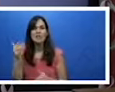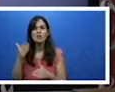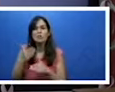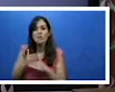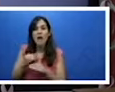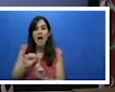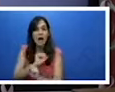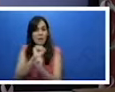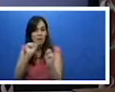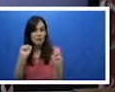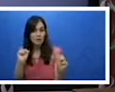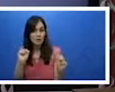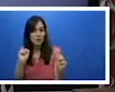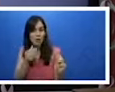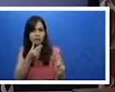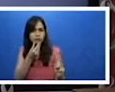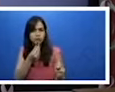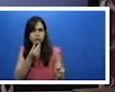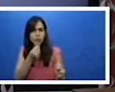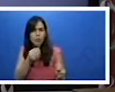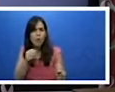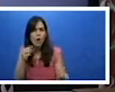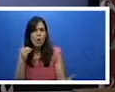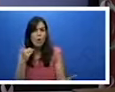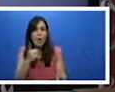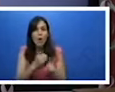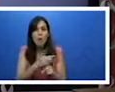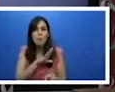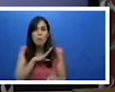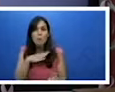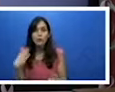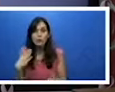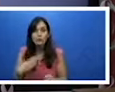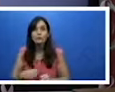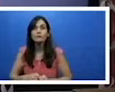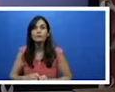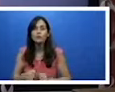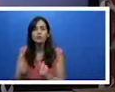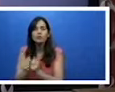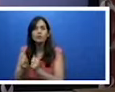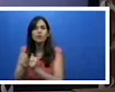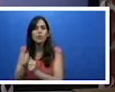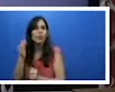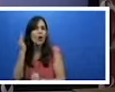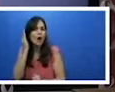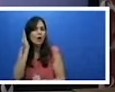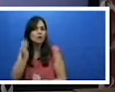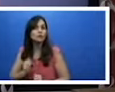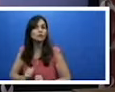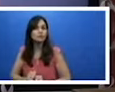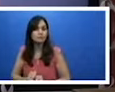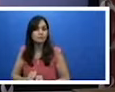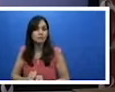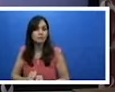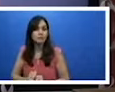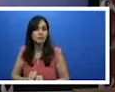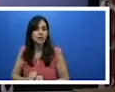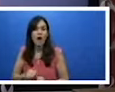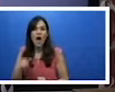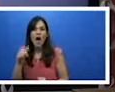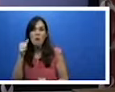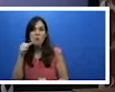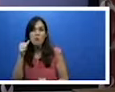Sr. Septimus Tonks foi encontrado morto junto ao seu aparelho de rádio. Foi Emily Parks, uma